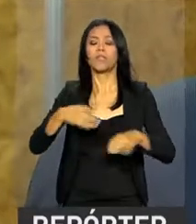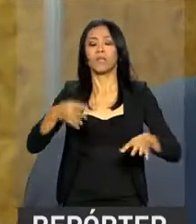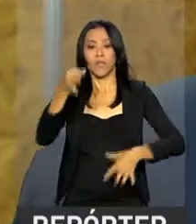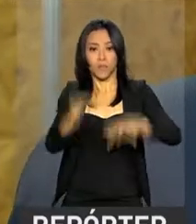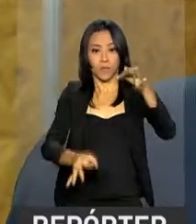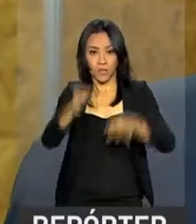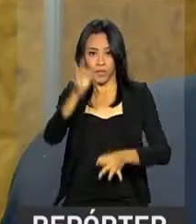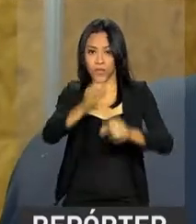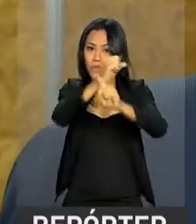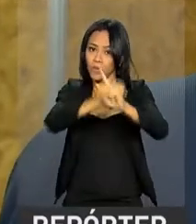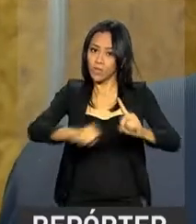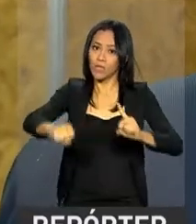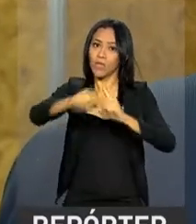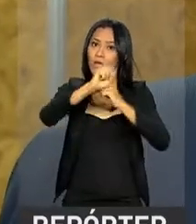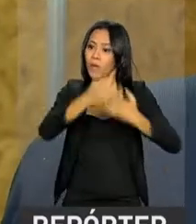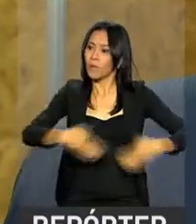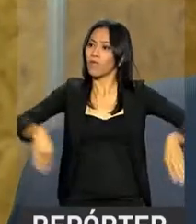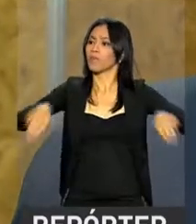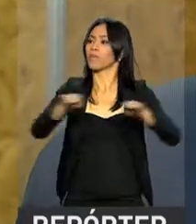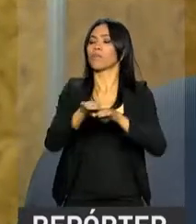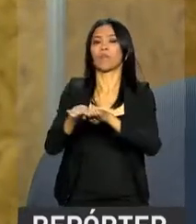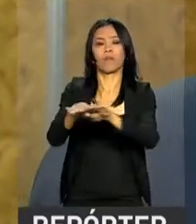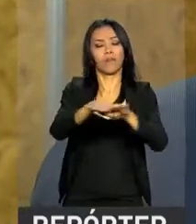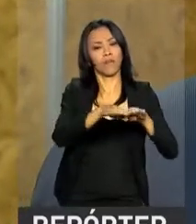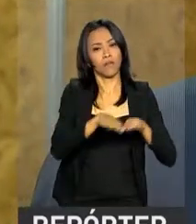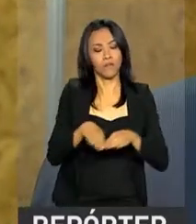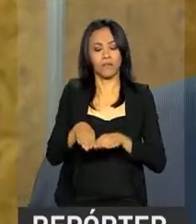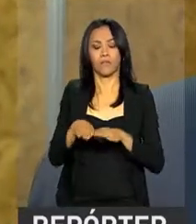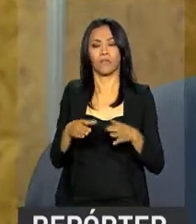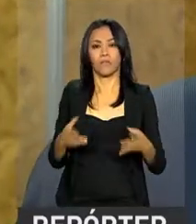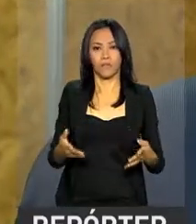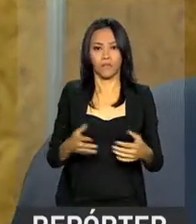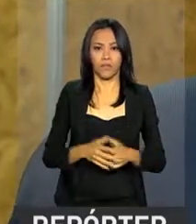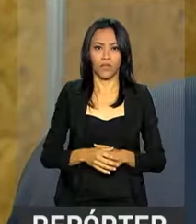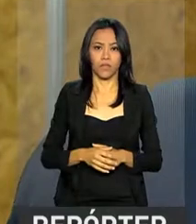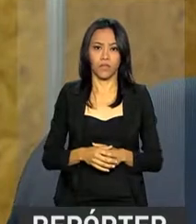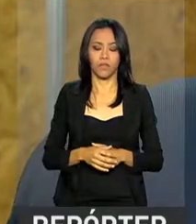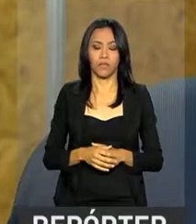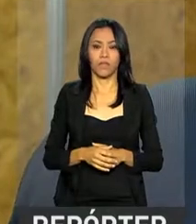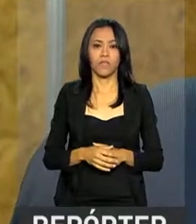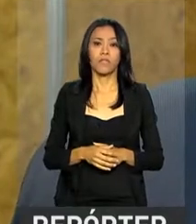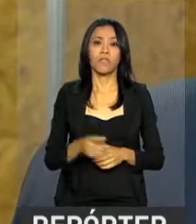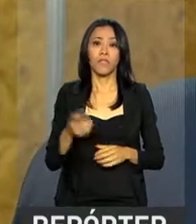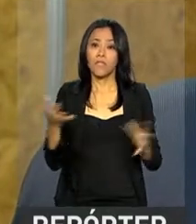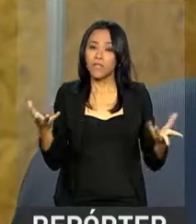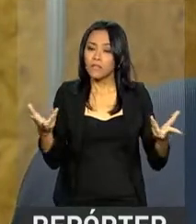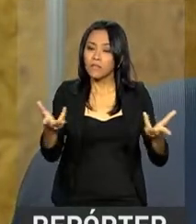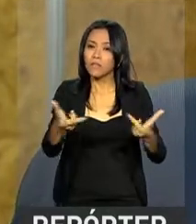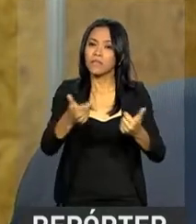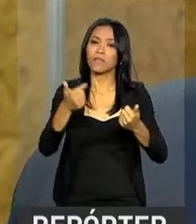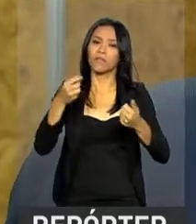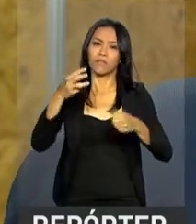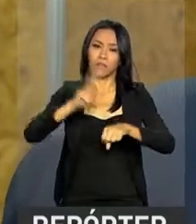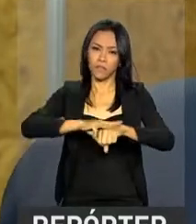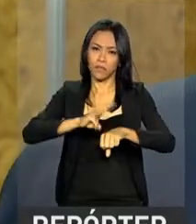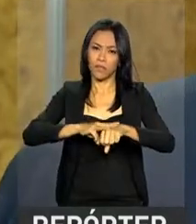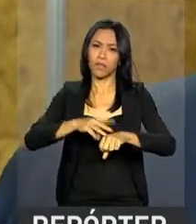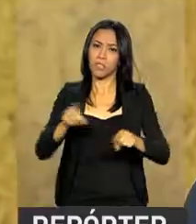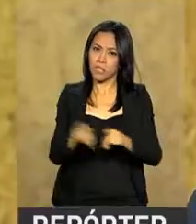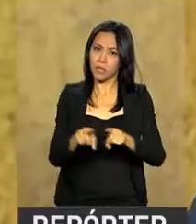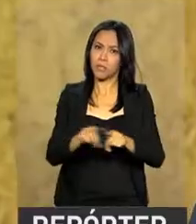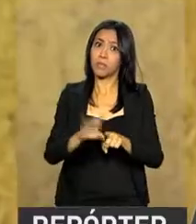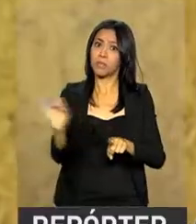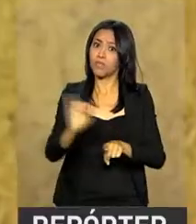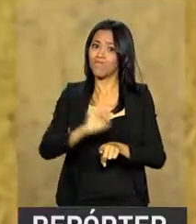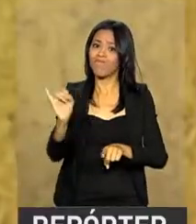você criar focos de excelência e, ao mesmo tempo, de riqueza para o país.